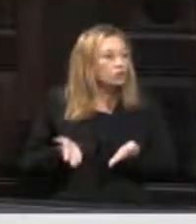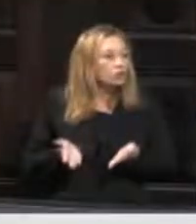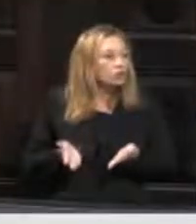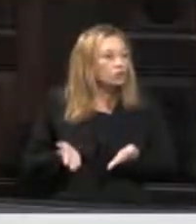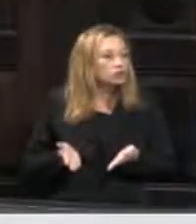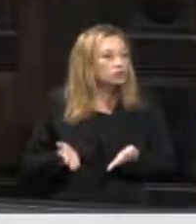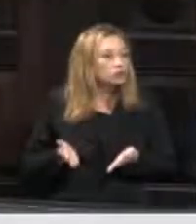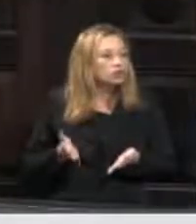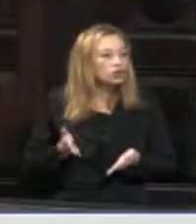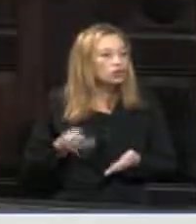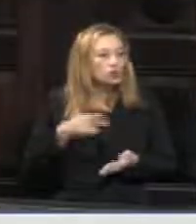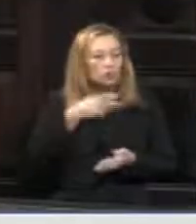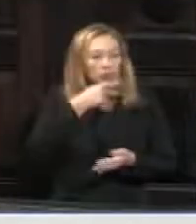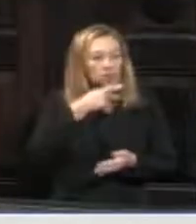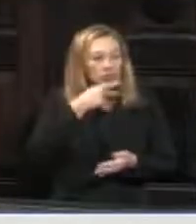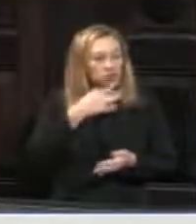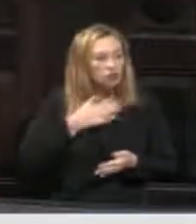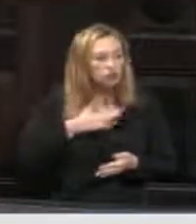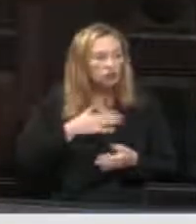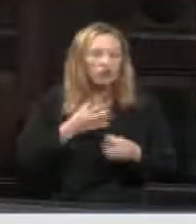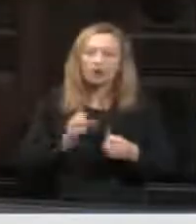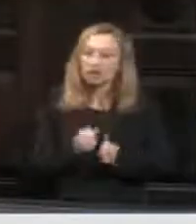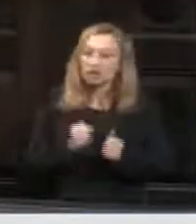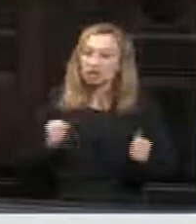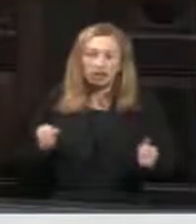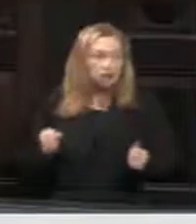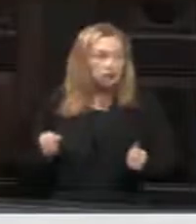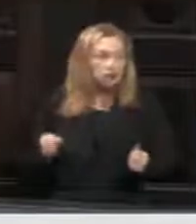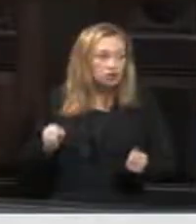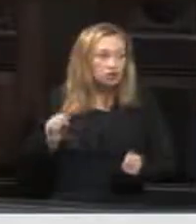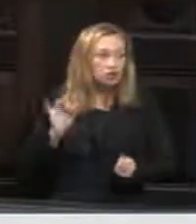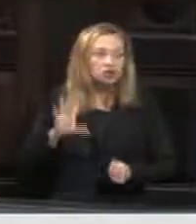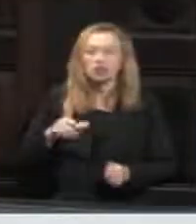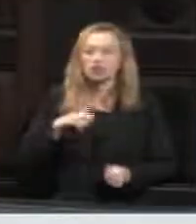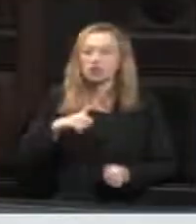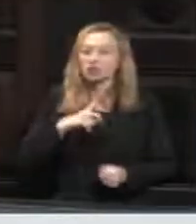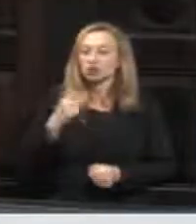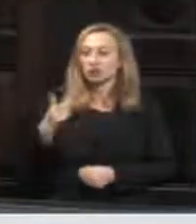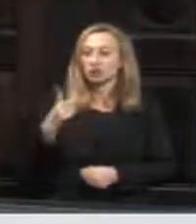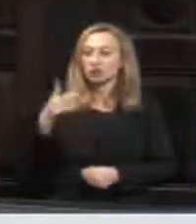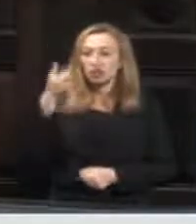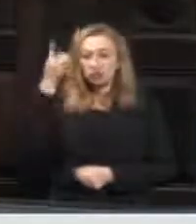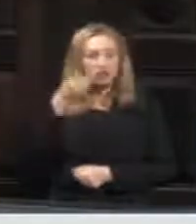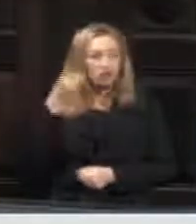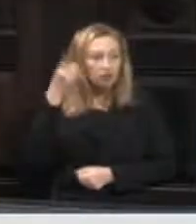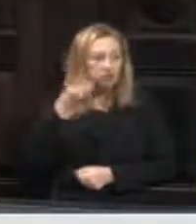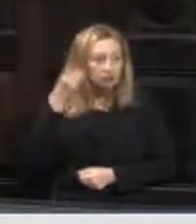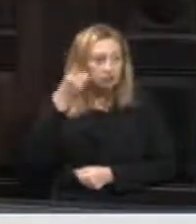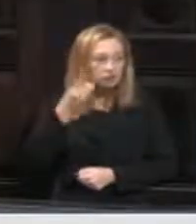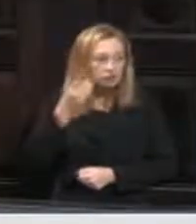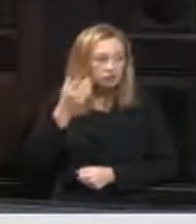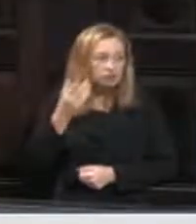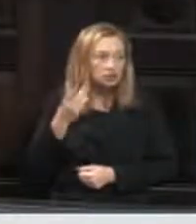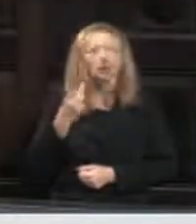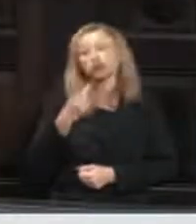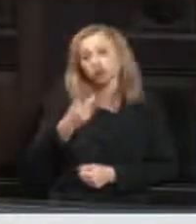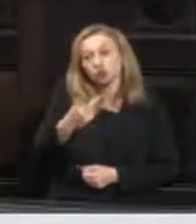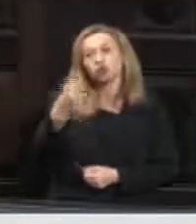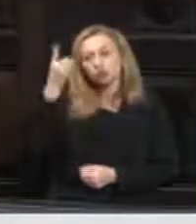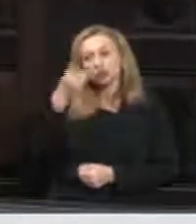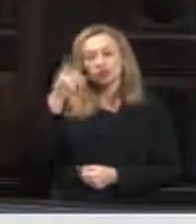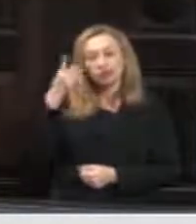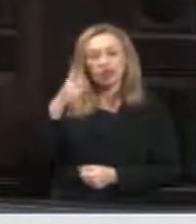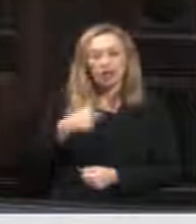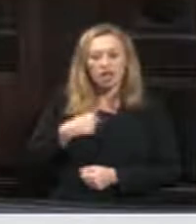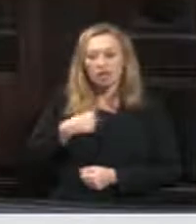do meu partido é muito grande, só tem 2 parlamentares. E 2 parlamentares, eu e a